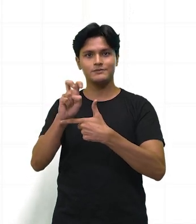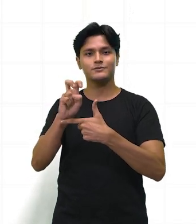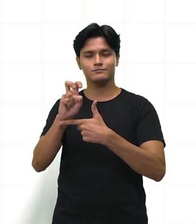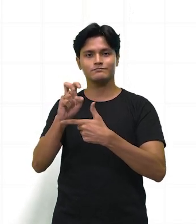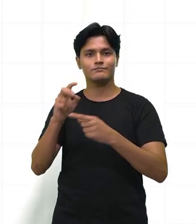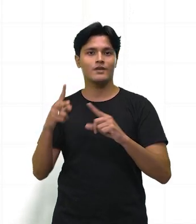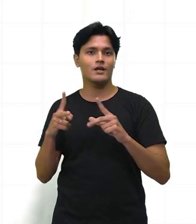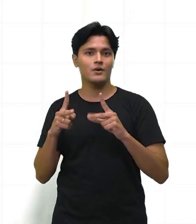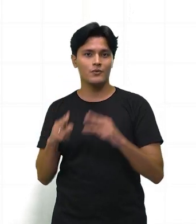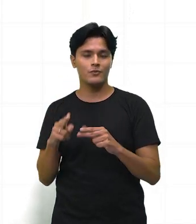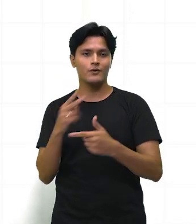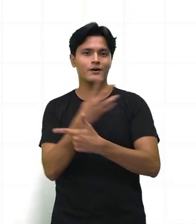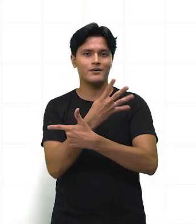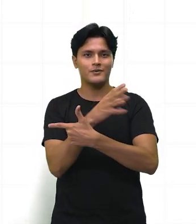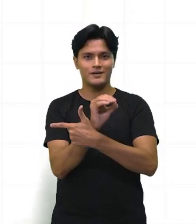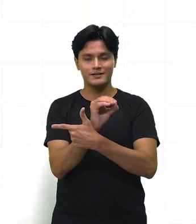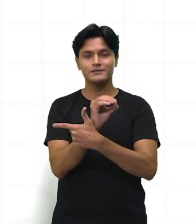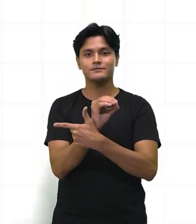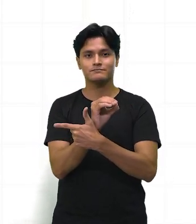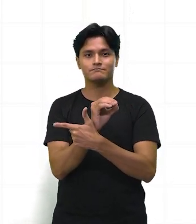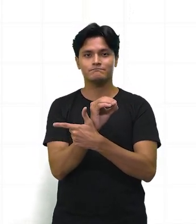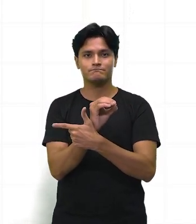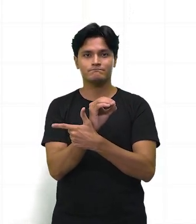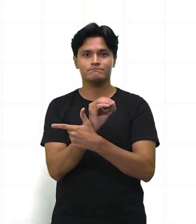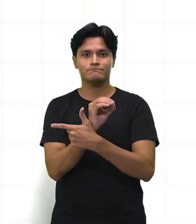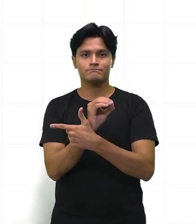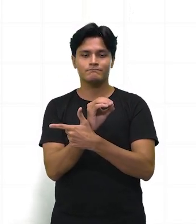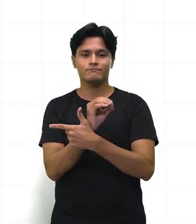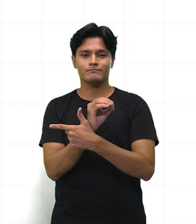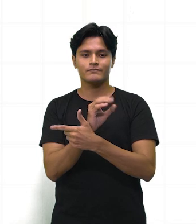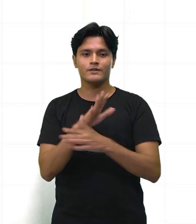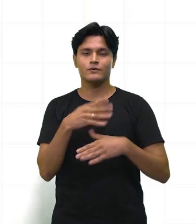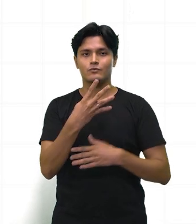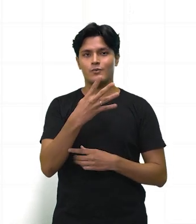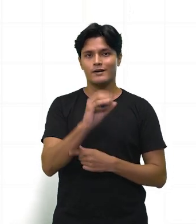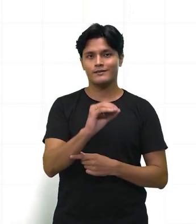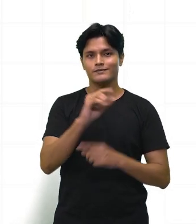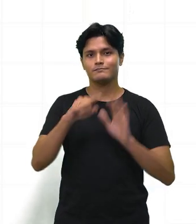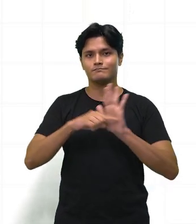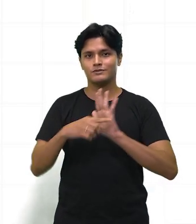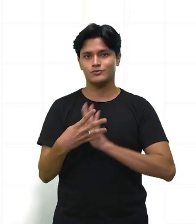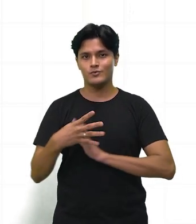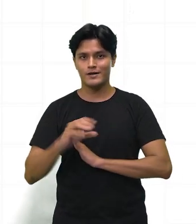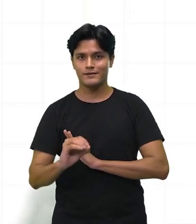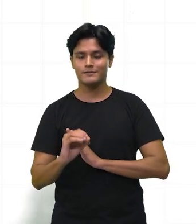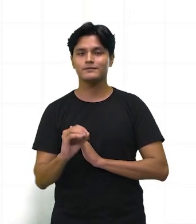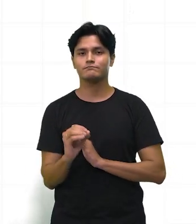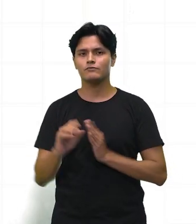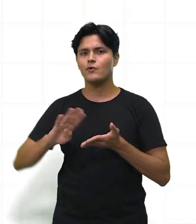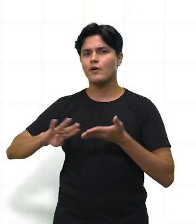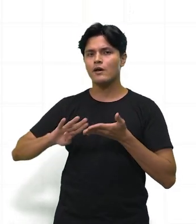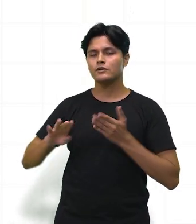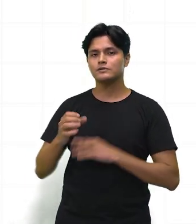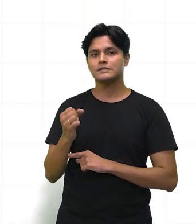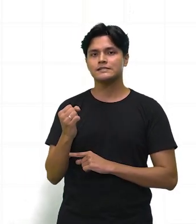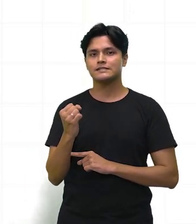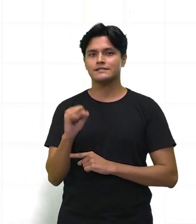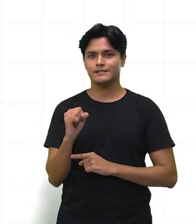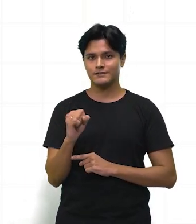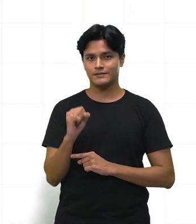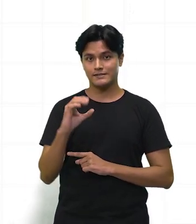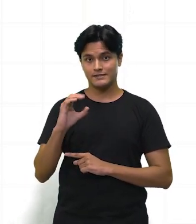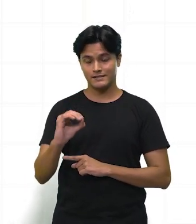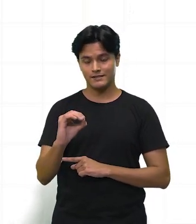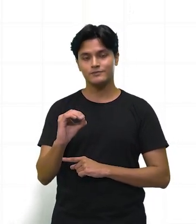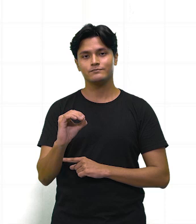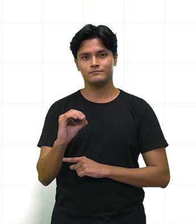40 menos 40, olha aqui o resto. O resto é zero. Então, isso significa